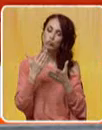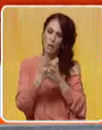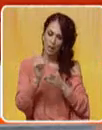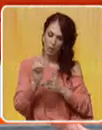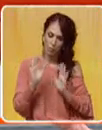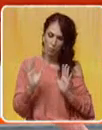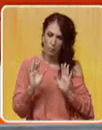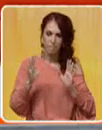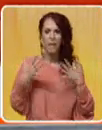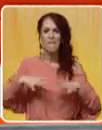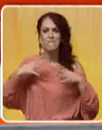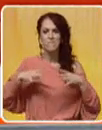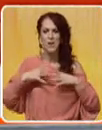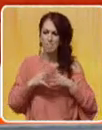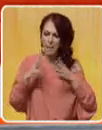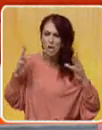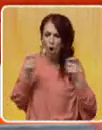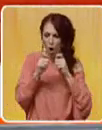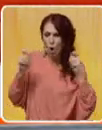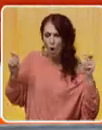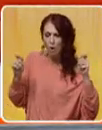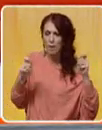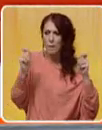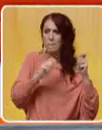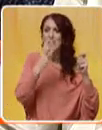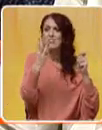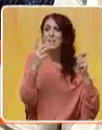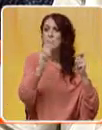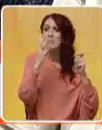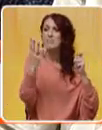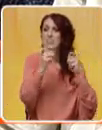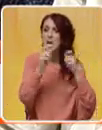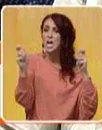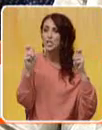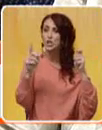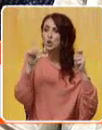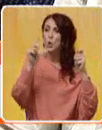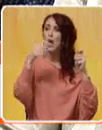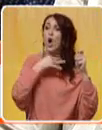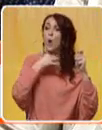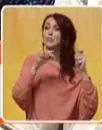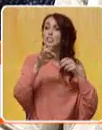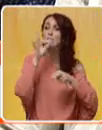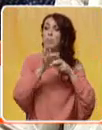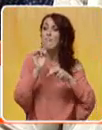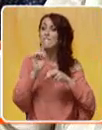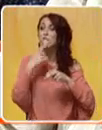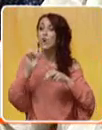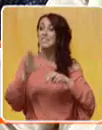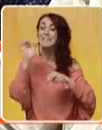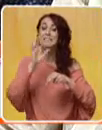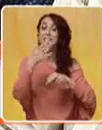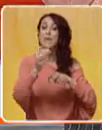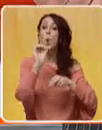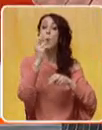na mas mas as férias eram muito maiores são era era era parte o mês de junho era o Julho era o agosto era o Setembro e só voltávamos a 7